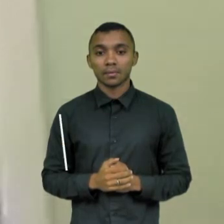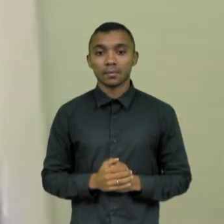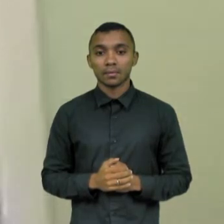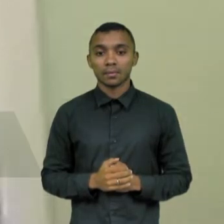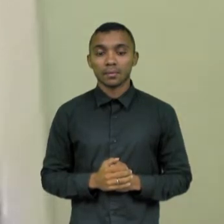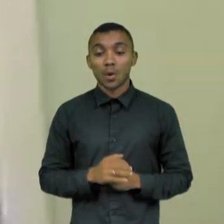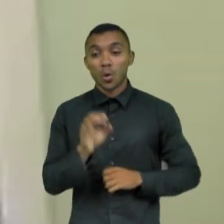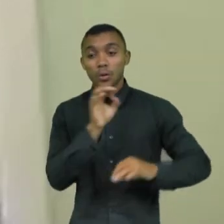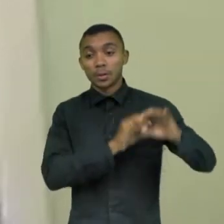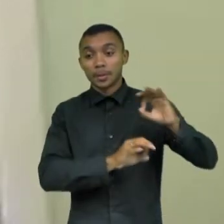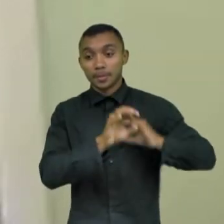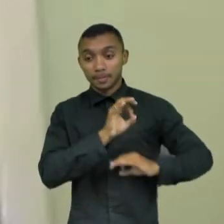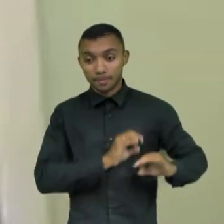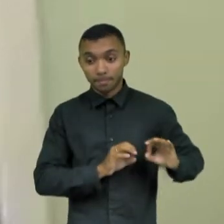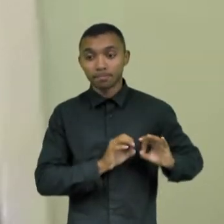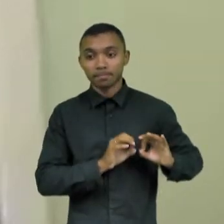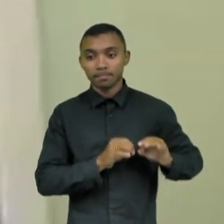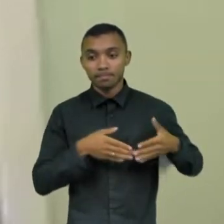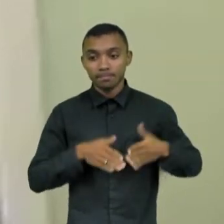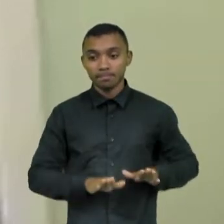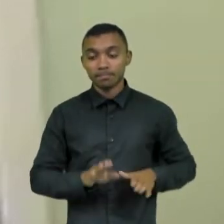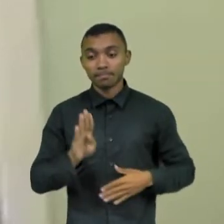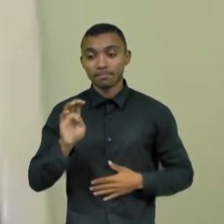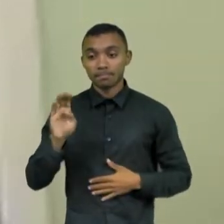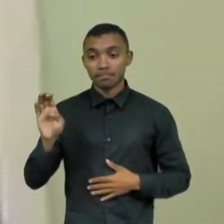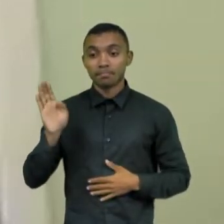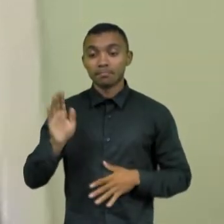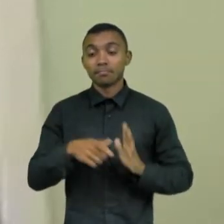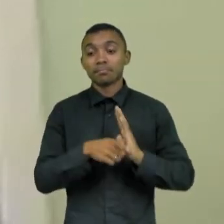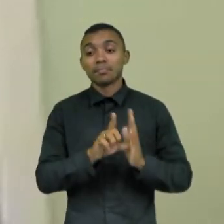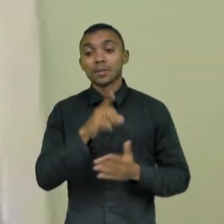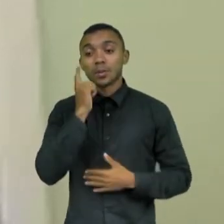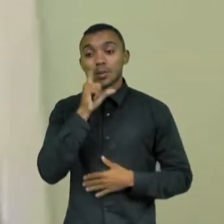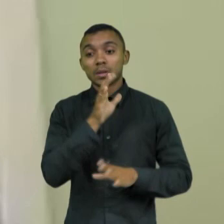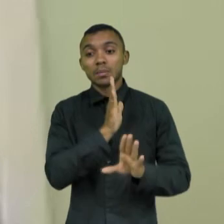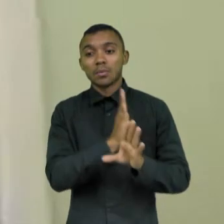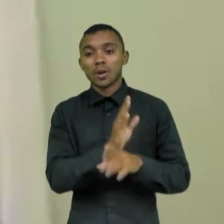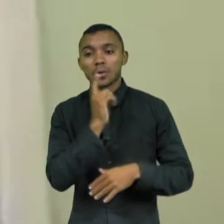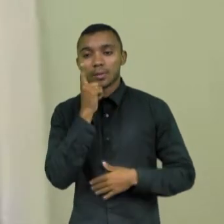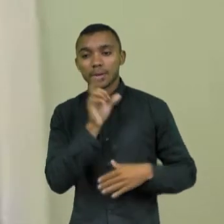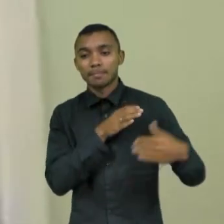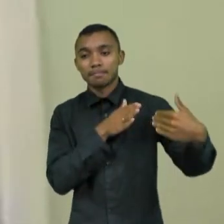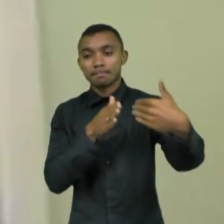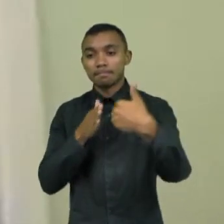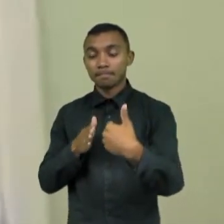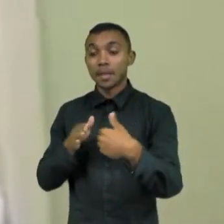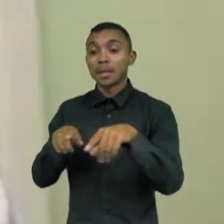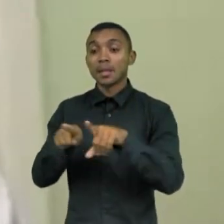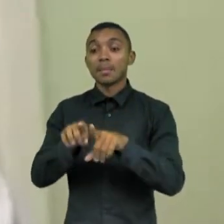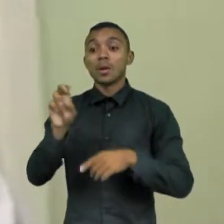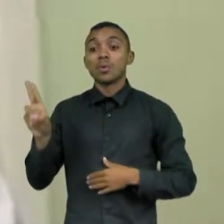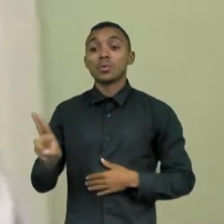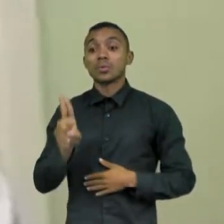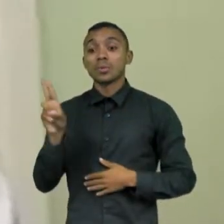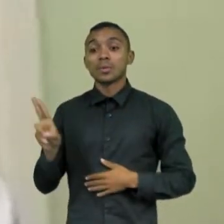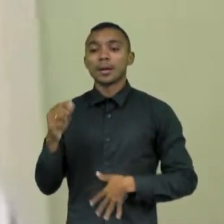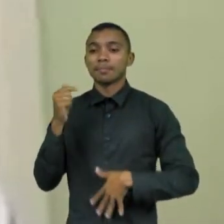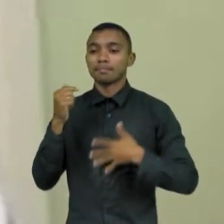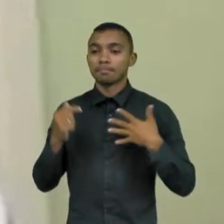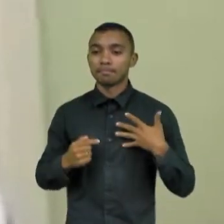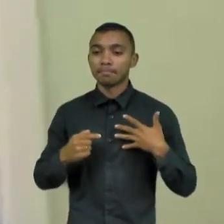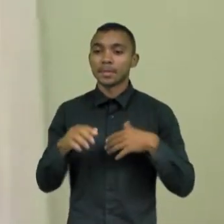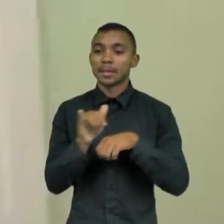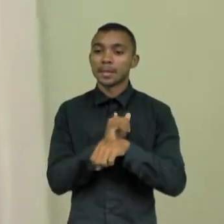o acesso que as pacientes têm para poder fazer as consultas e usar métodos,